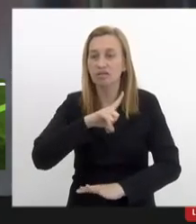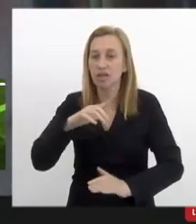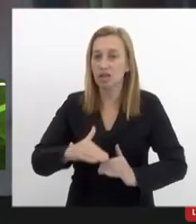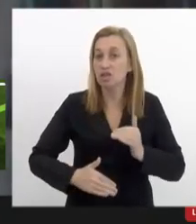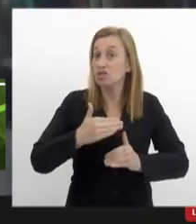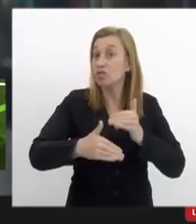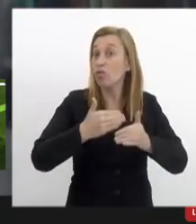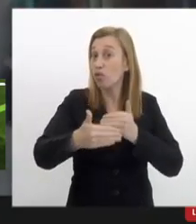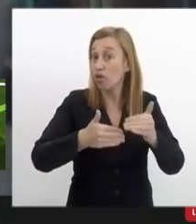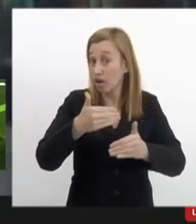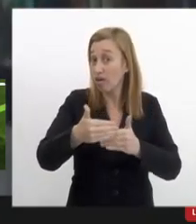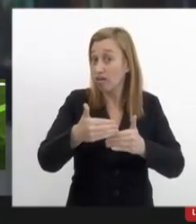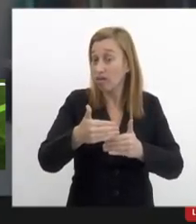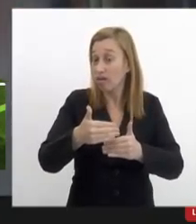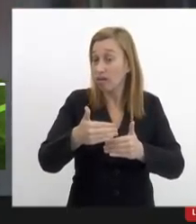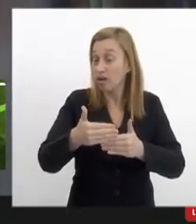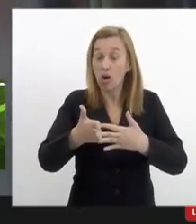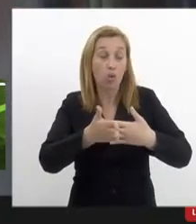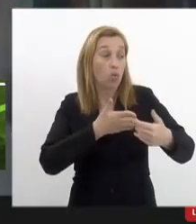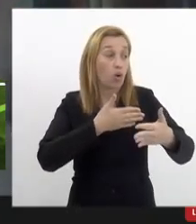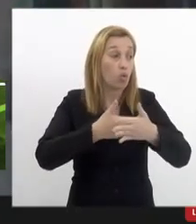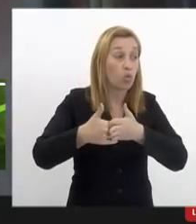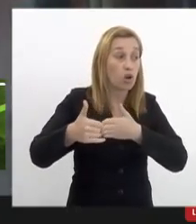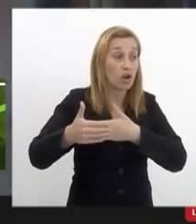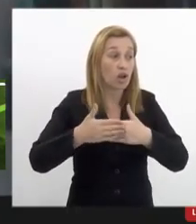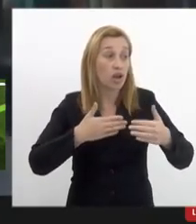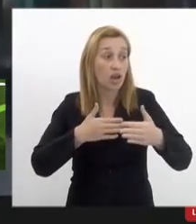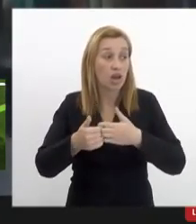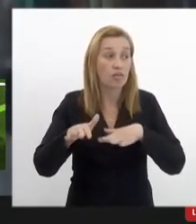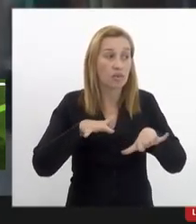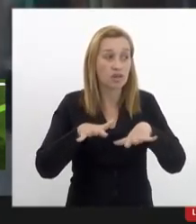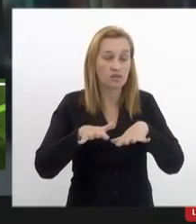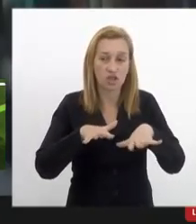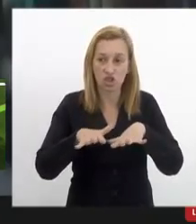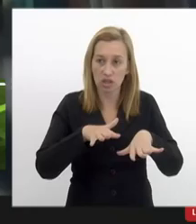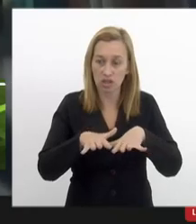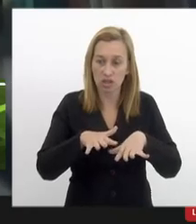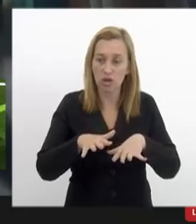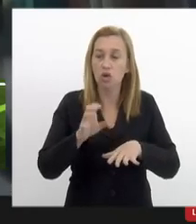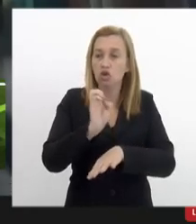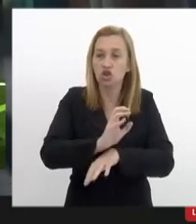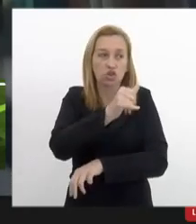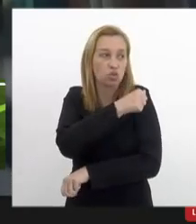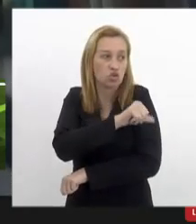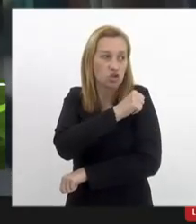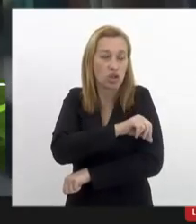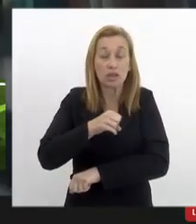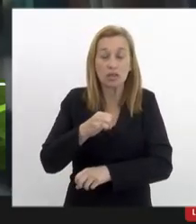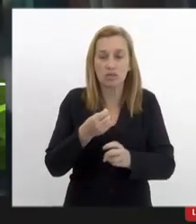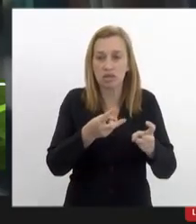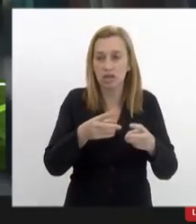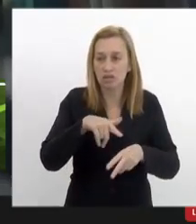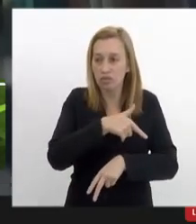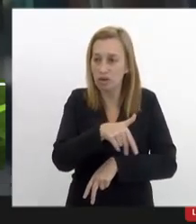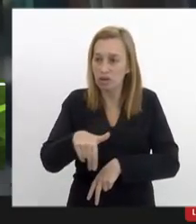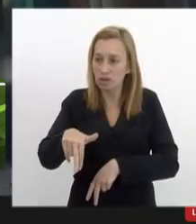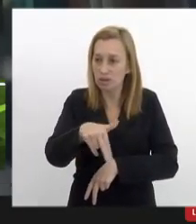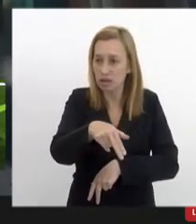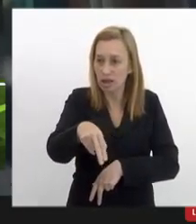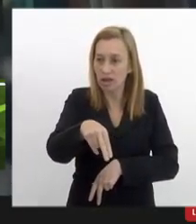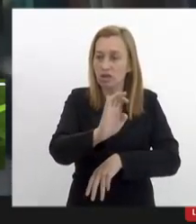desenvolver qualquer evento, qualquer manifestação. Olha, o estado do Rio de Janeiro, se você andar pelo estado do Rio de